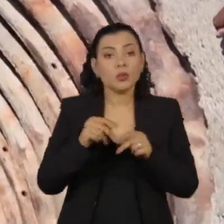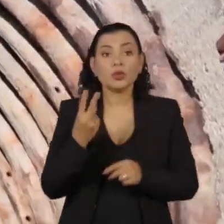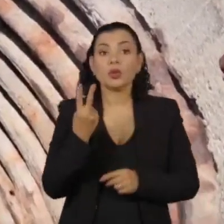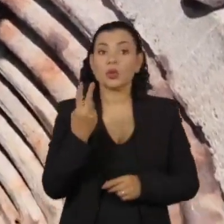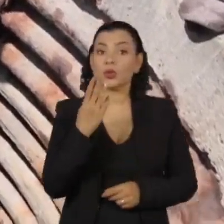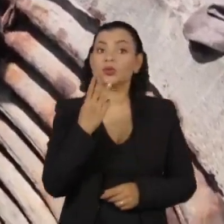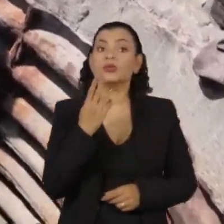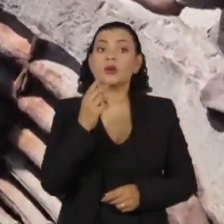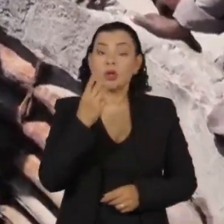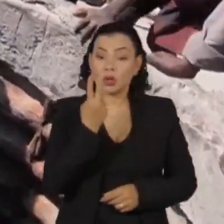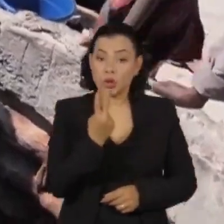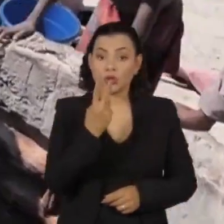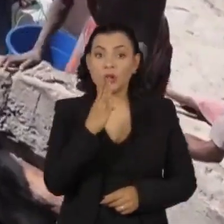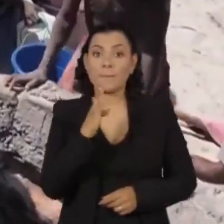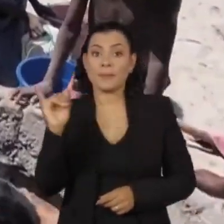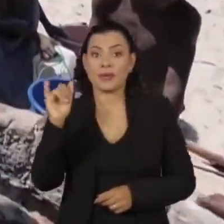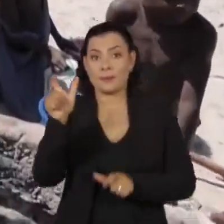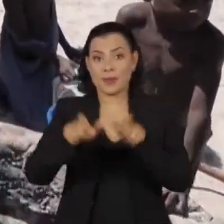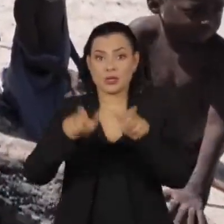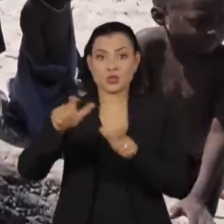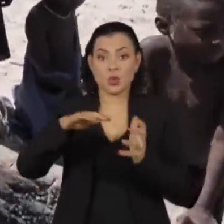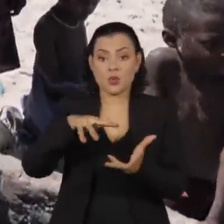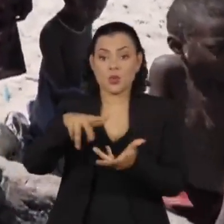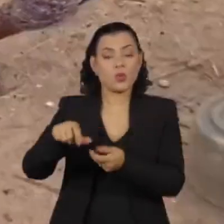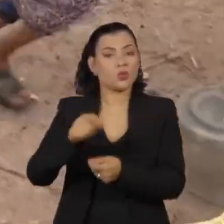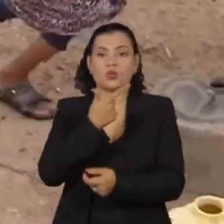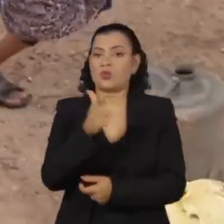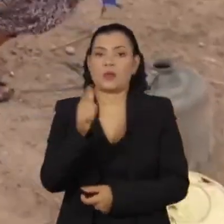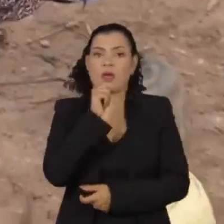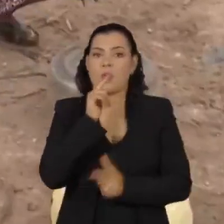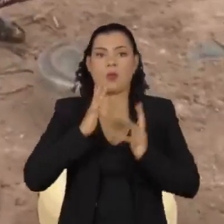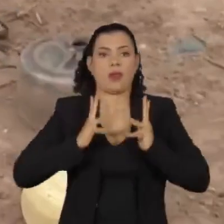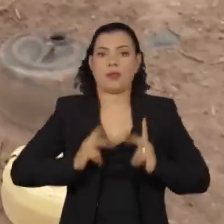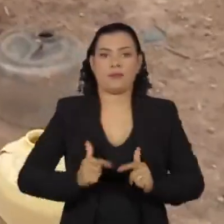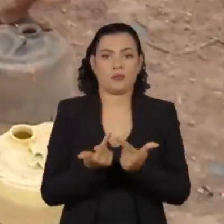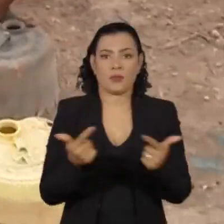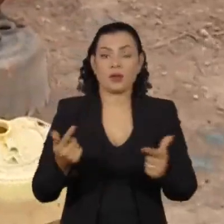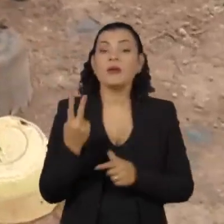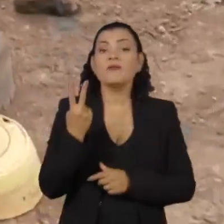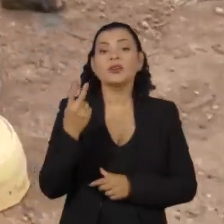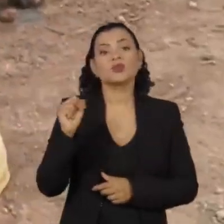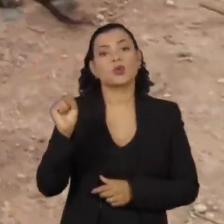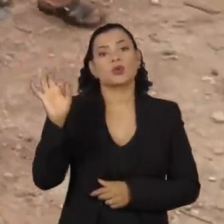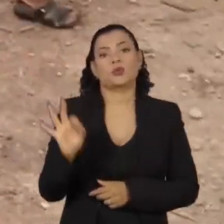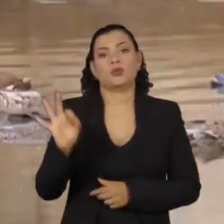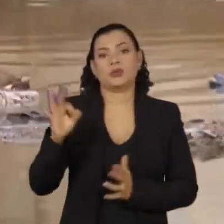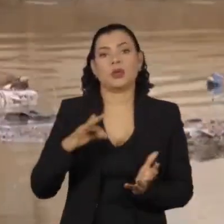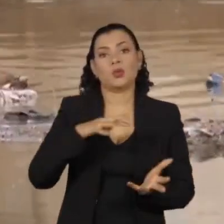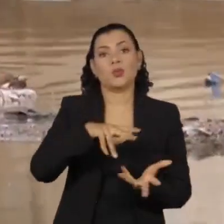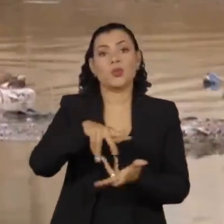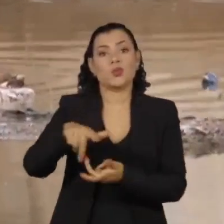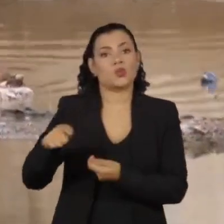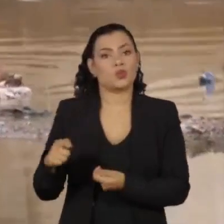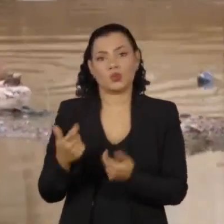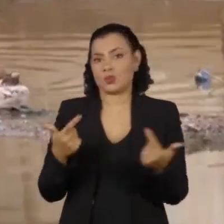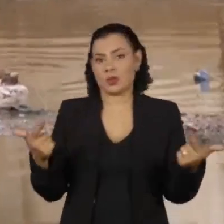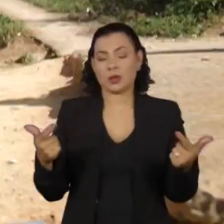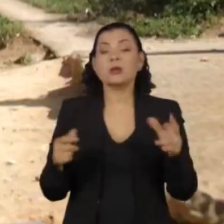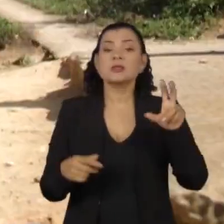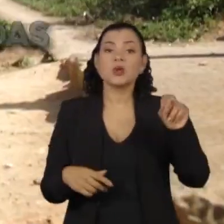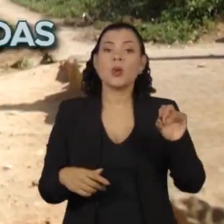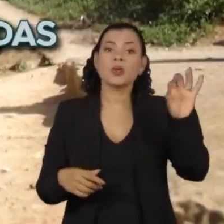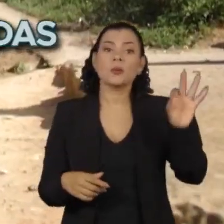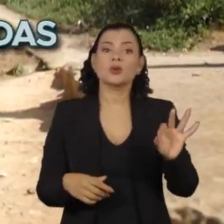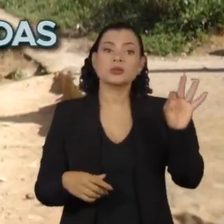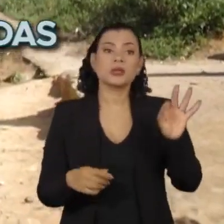no mundo não tem acesso a água potável isso representa quase 28% da população global e mais da metade do